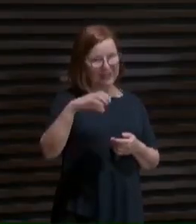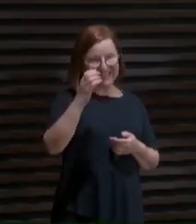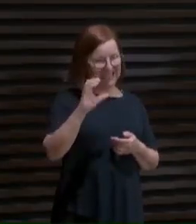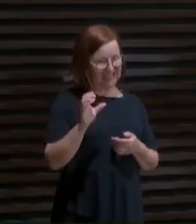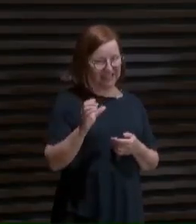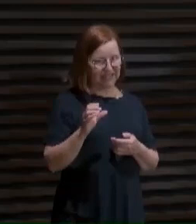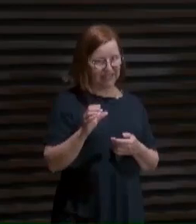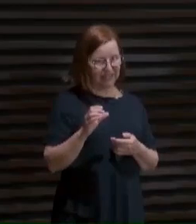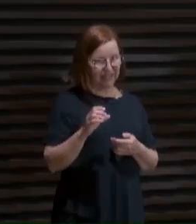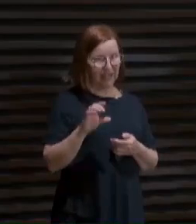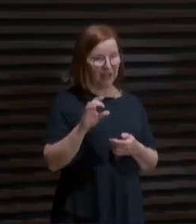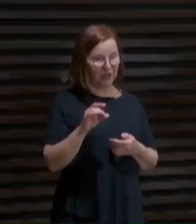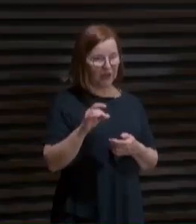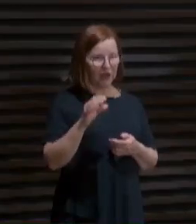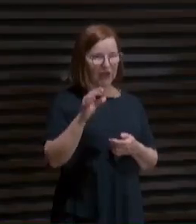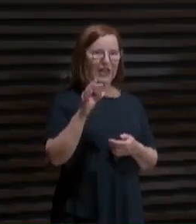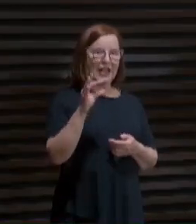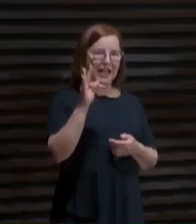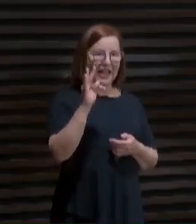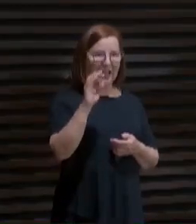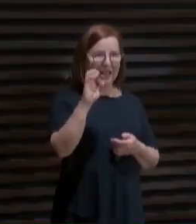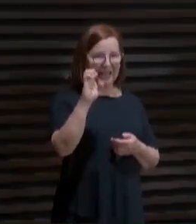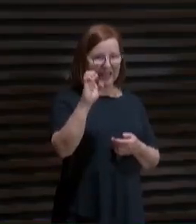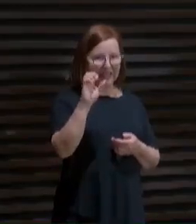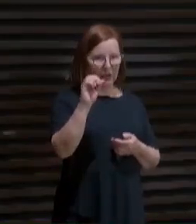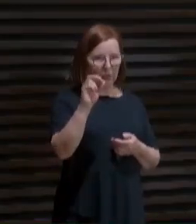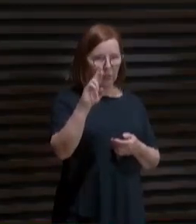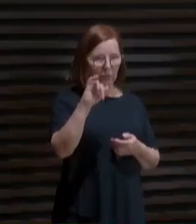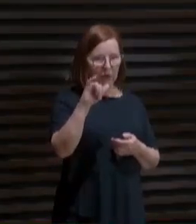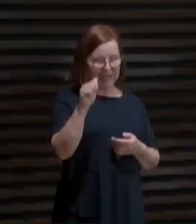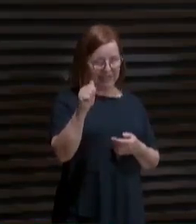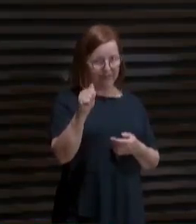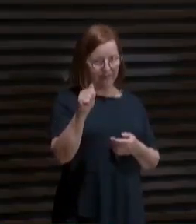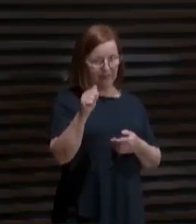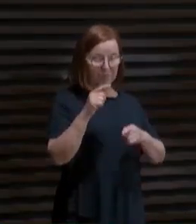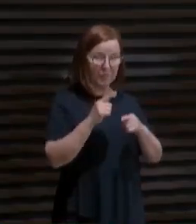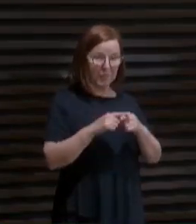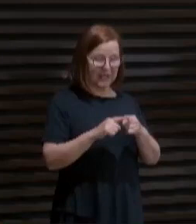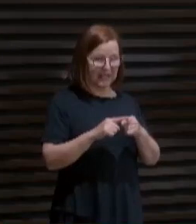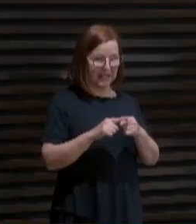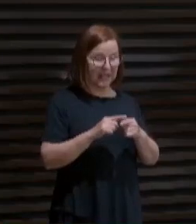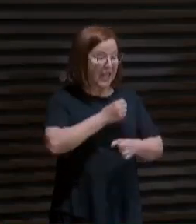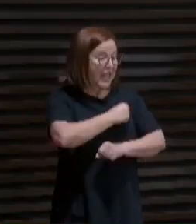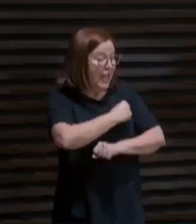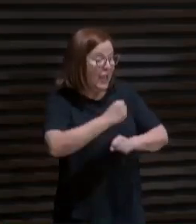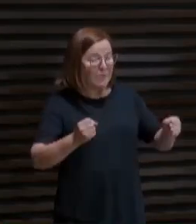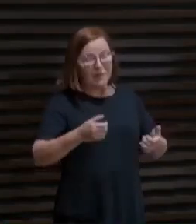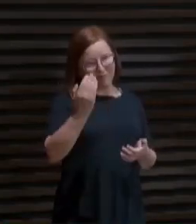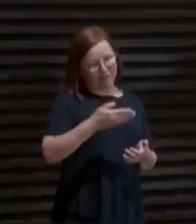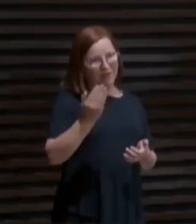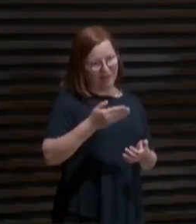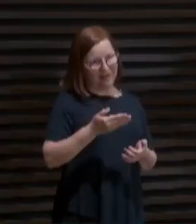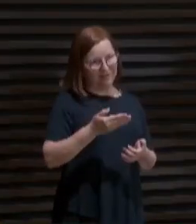uma teoria, não uma ciência, porque não há possibilidade de comprovação.